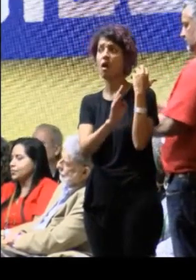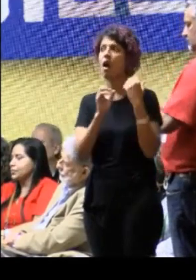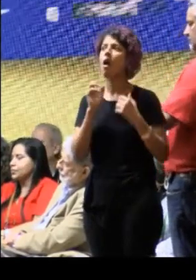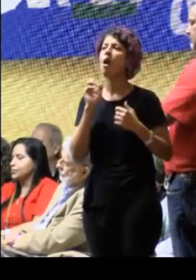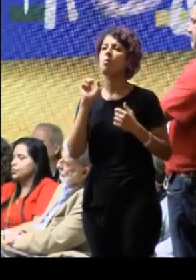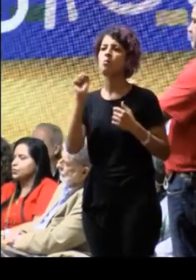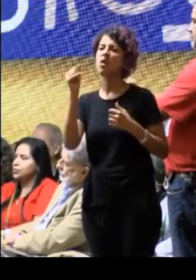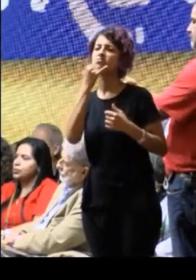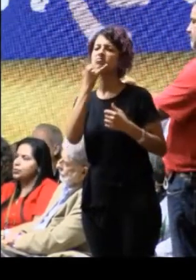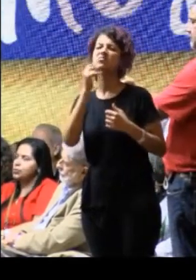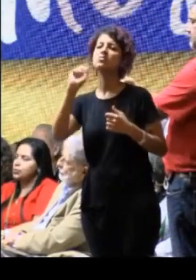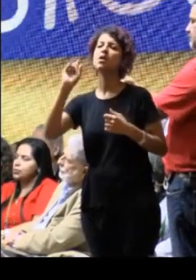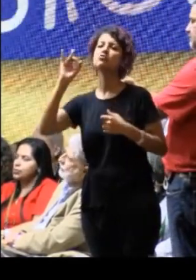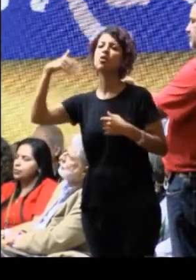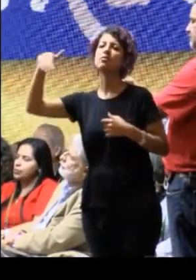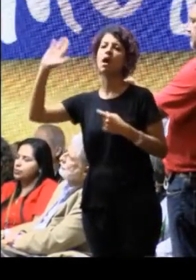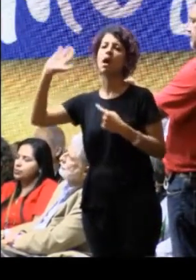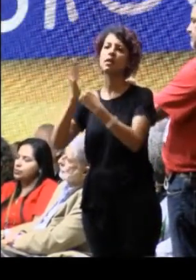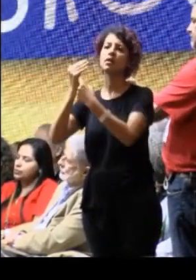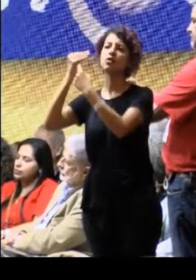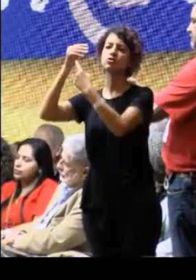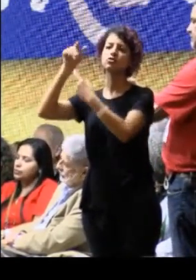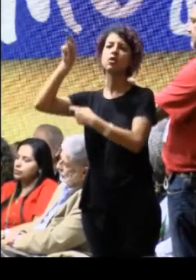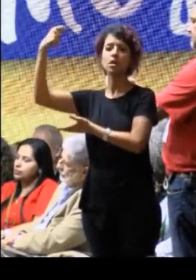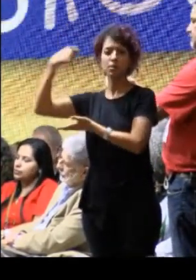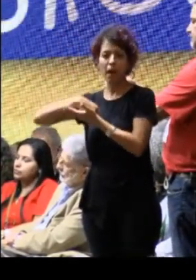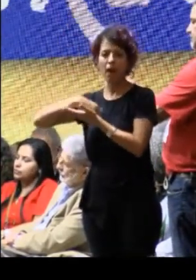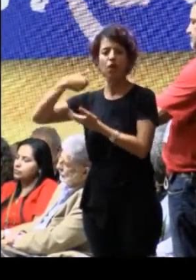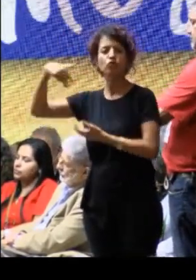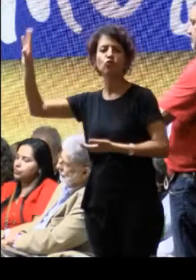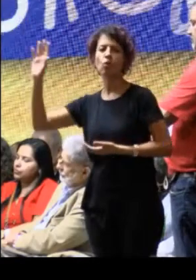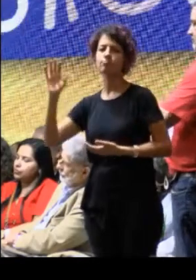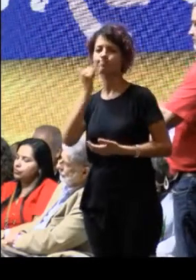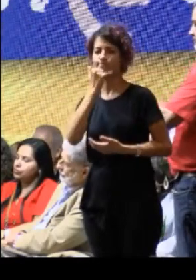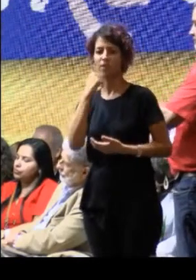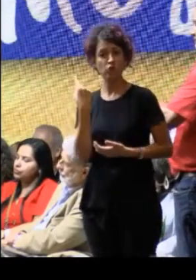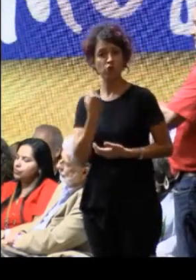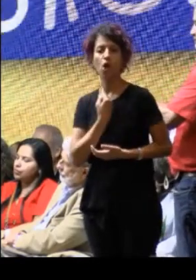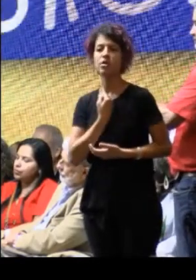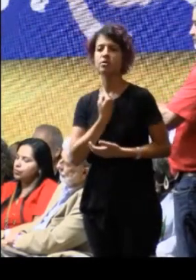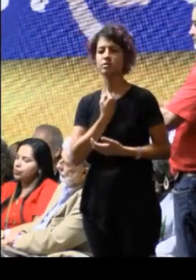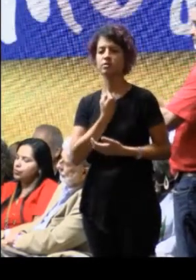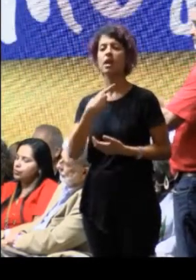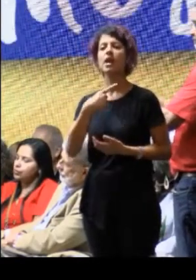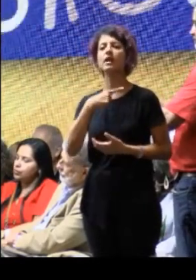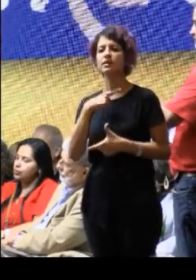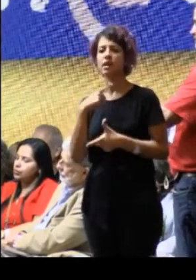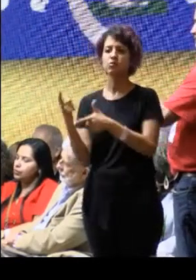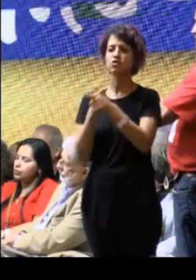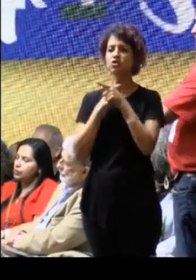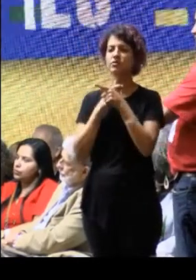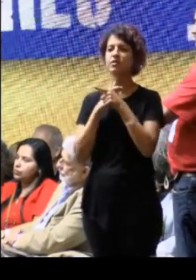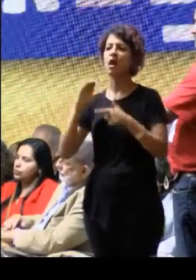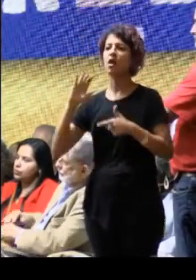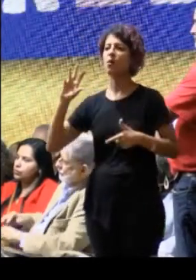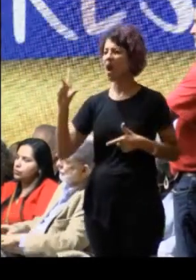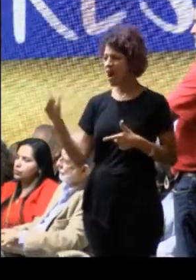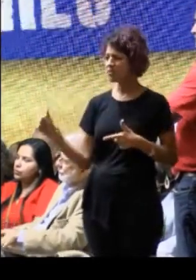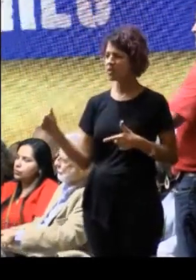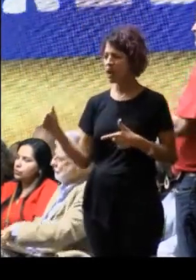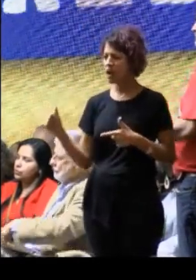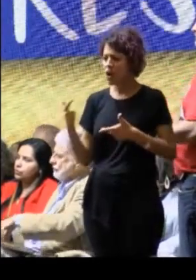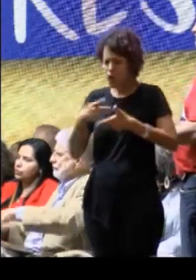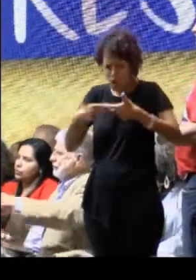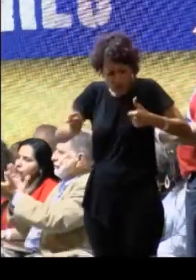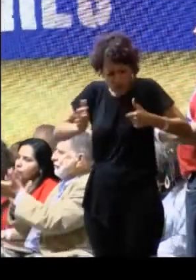vamos mandar a tecnologia se eles pagarem. E nós temos dívida com a África, que se a gente mandar tudo que a